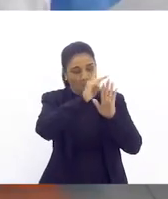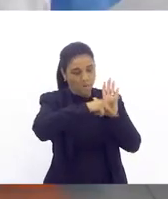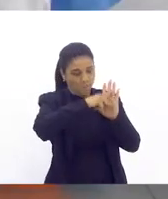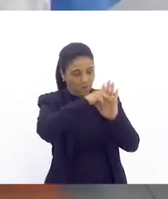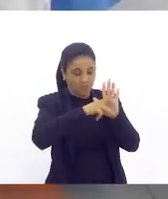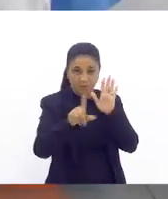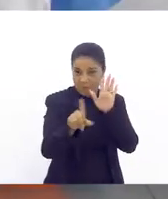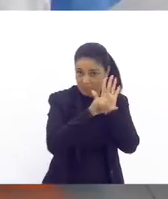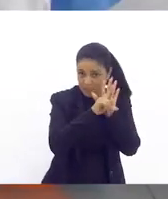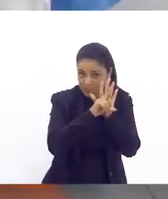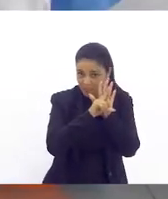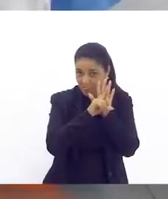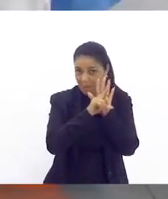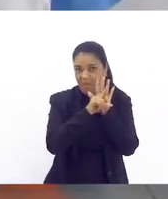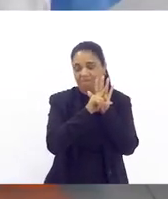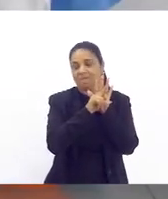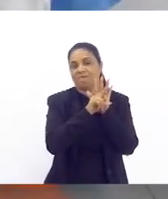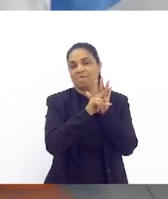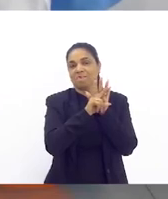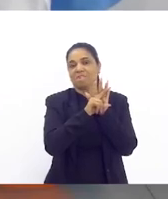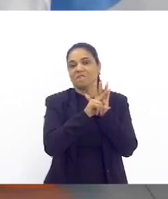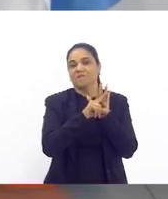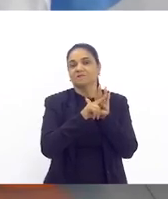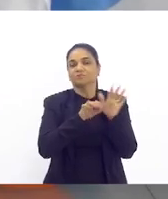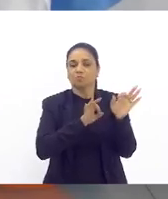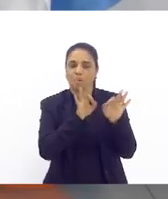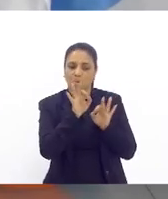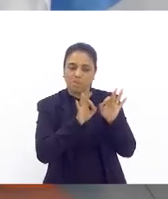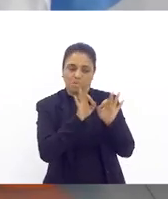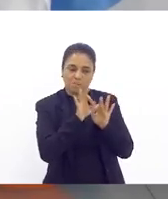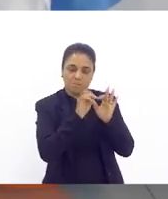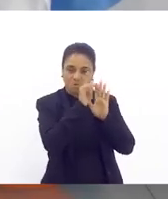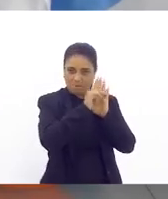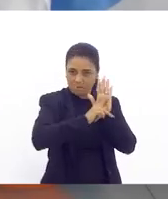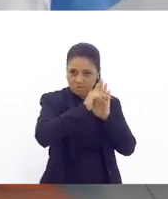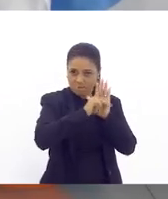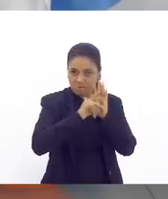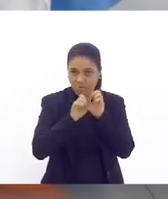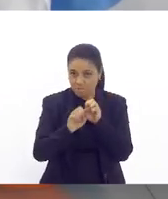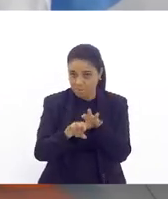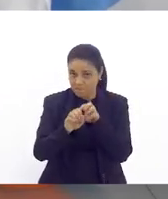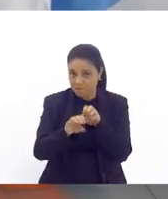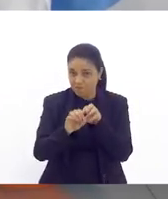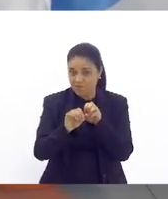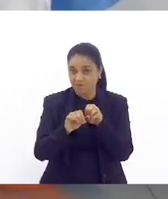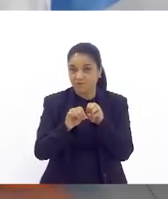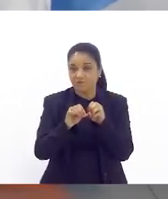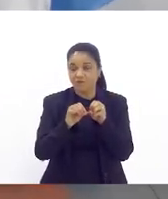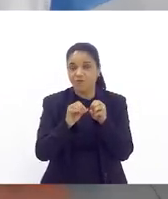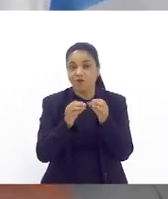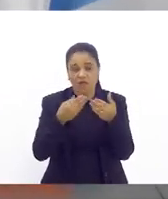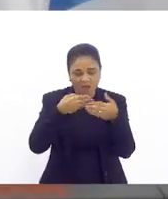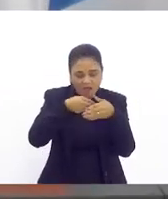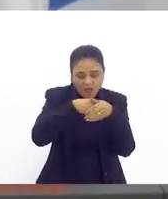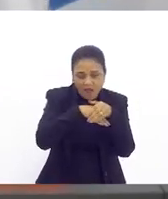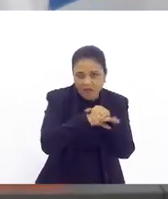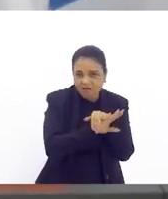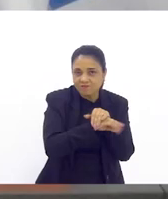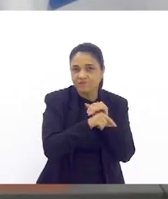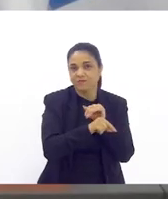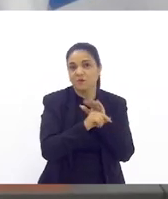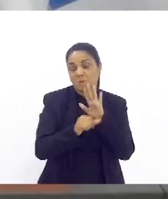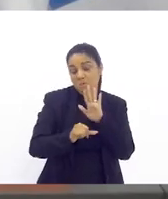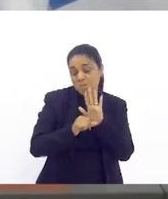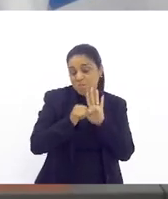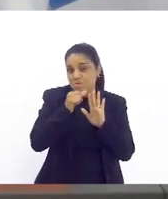lei do nosso plano de educação foi arquivado em